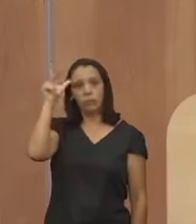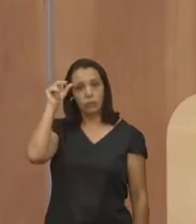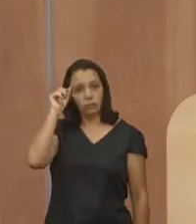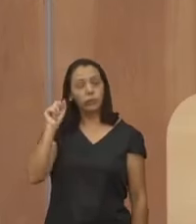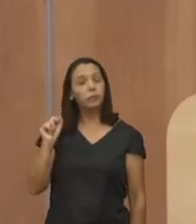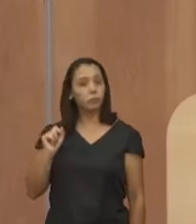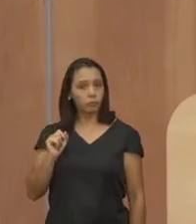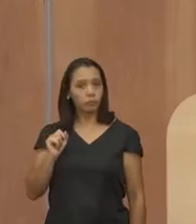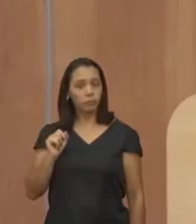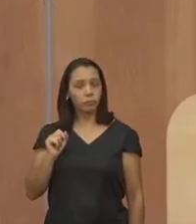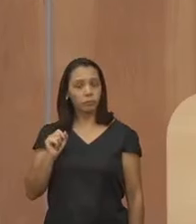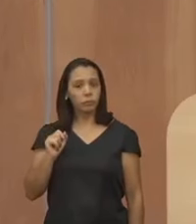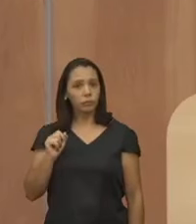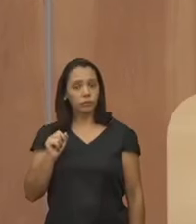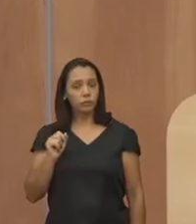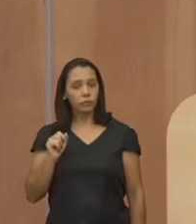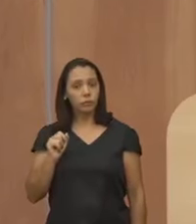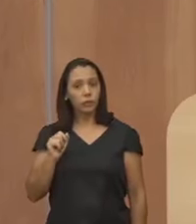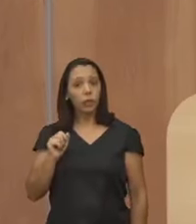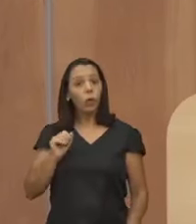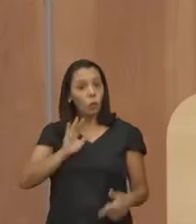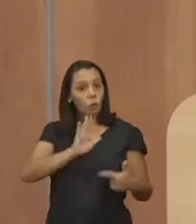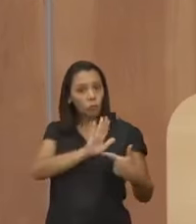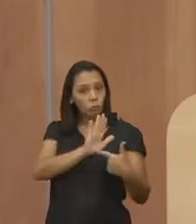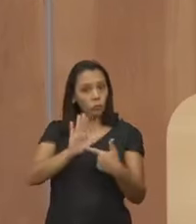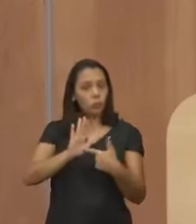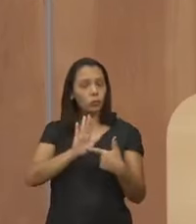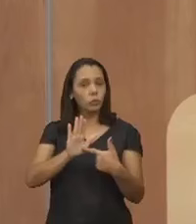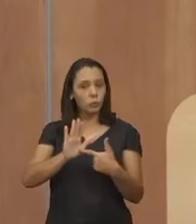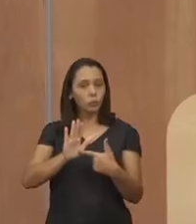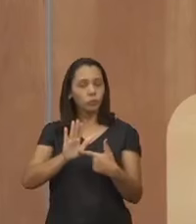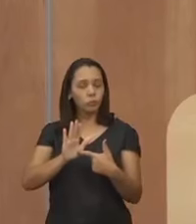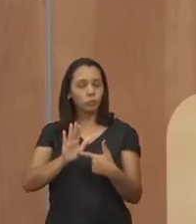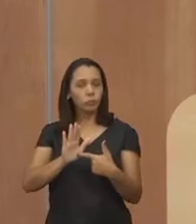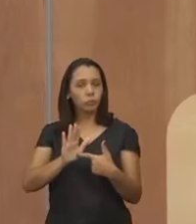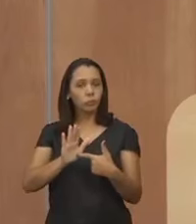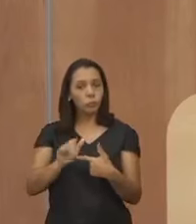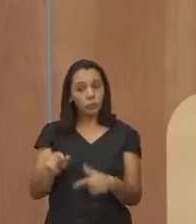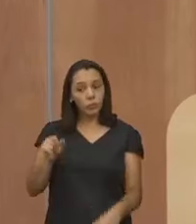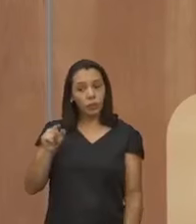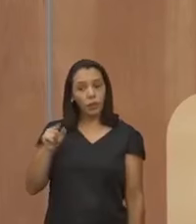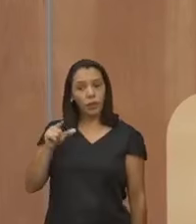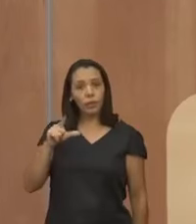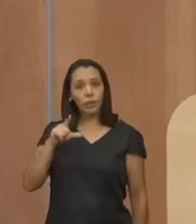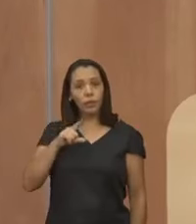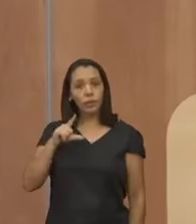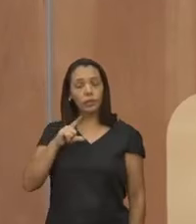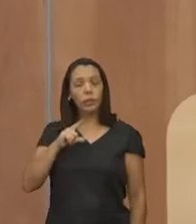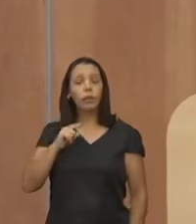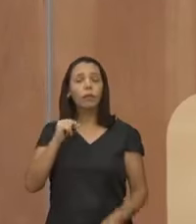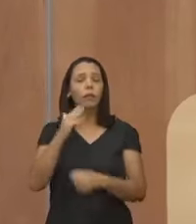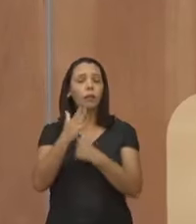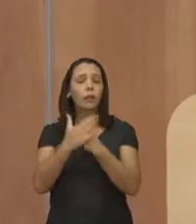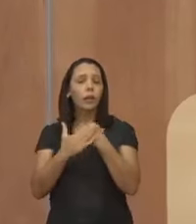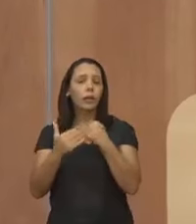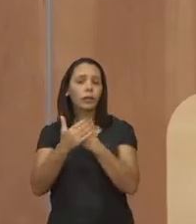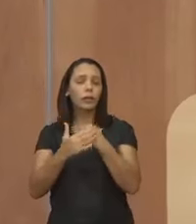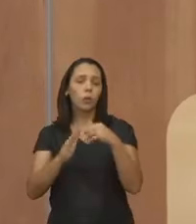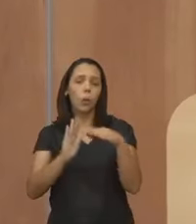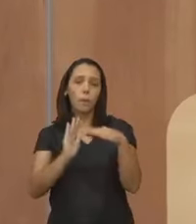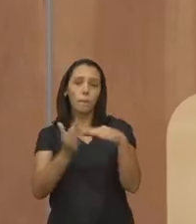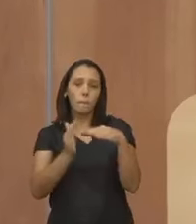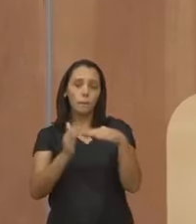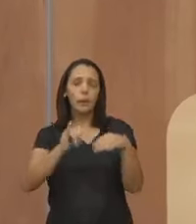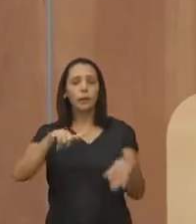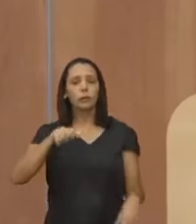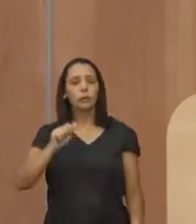que revelou, inclusive para nós vereadores, que ele tem um carinho muito grande pelo